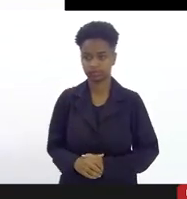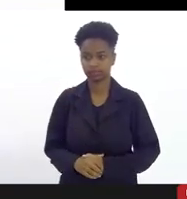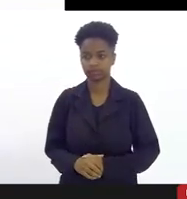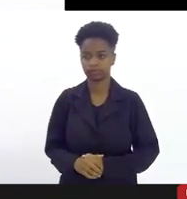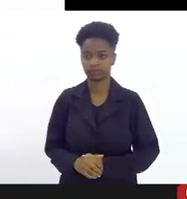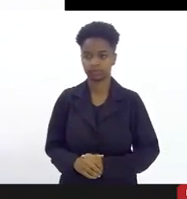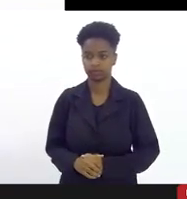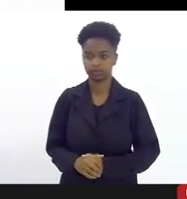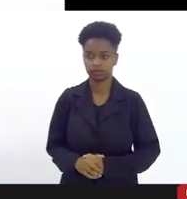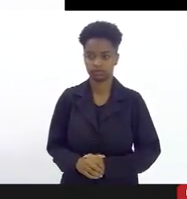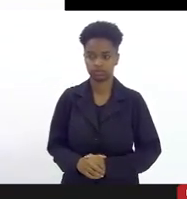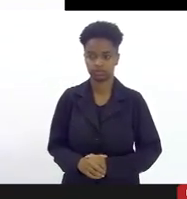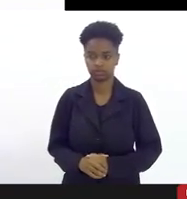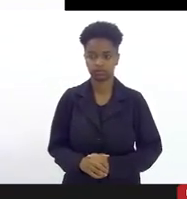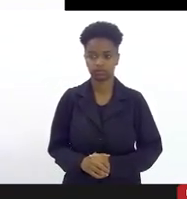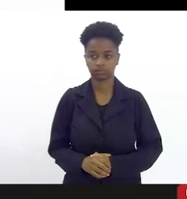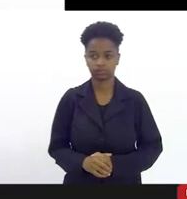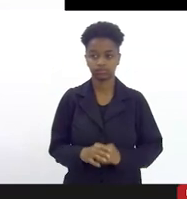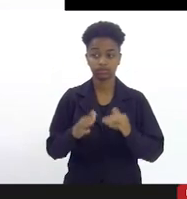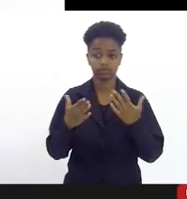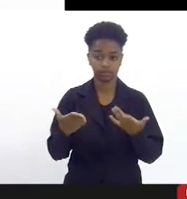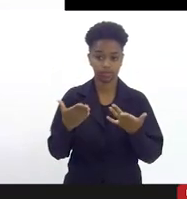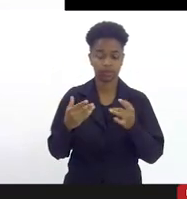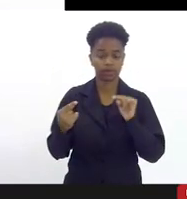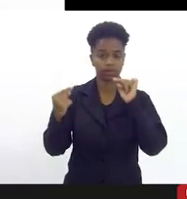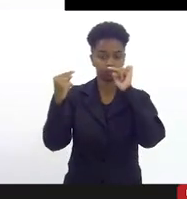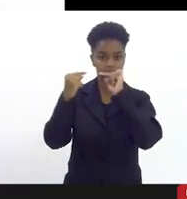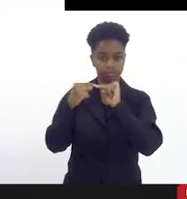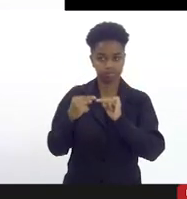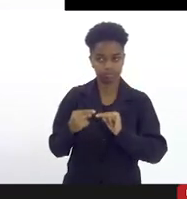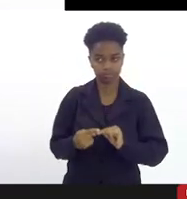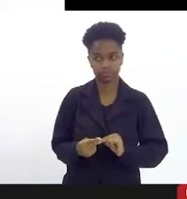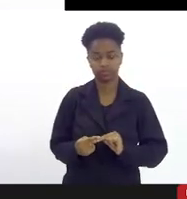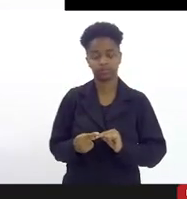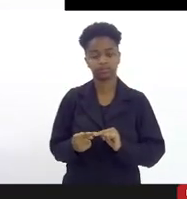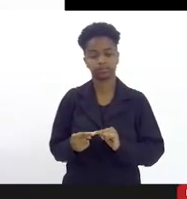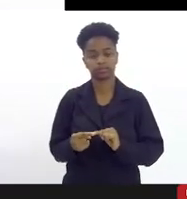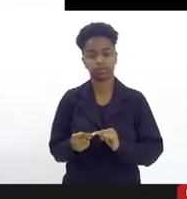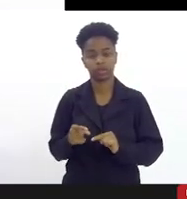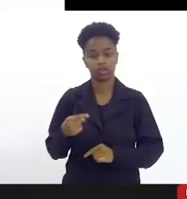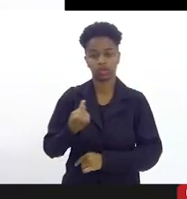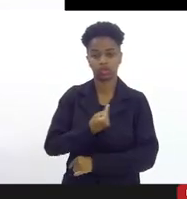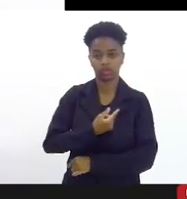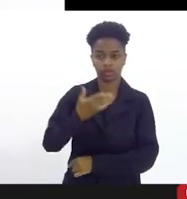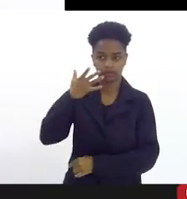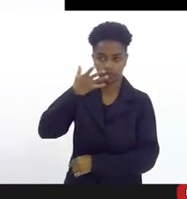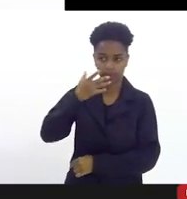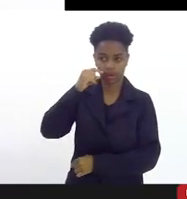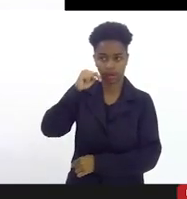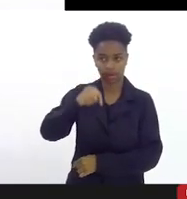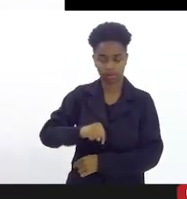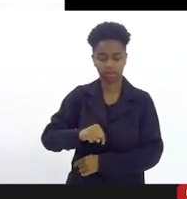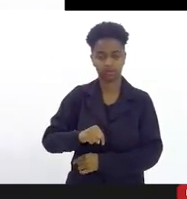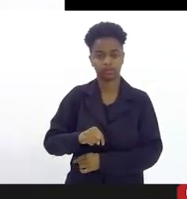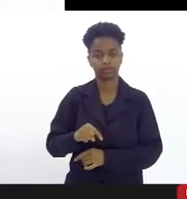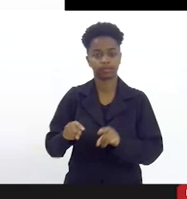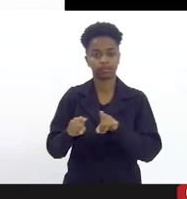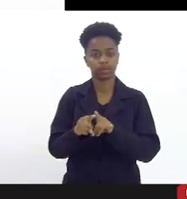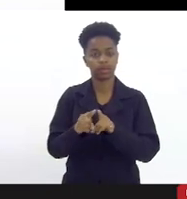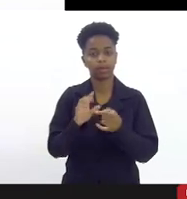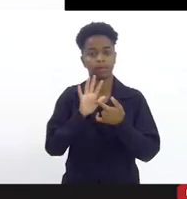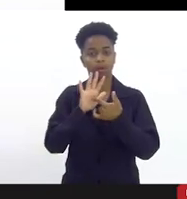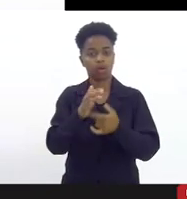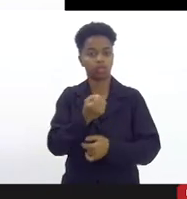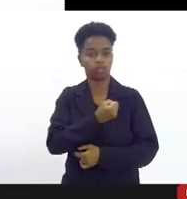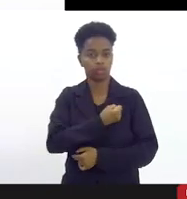vai isso vai ao encontro daquilo que vem sido sendo dito aqui na audiência e coloca números